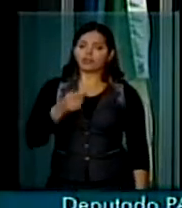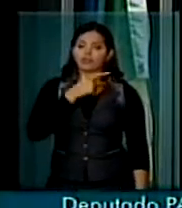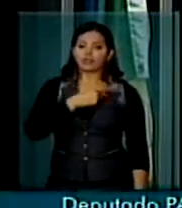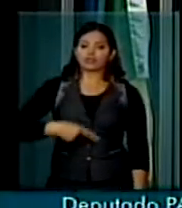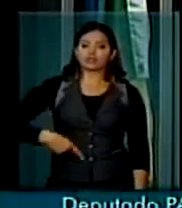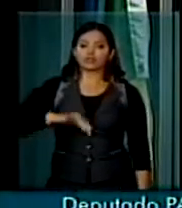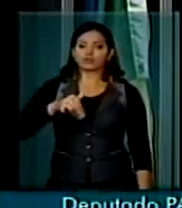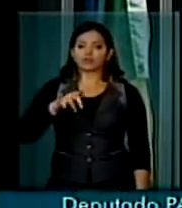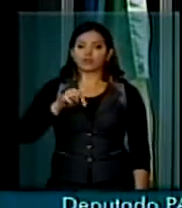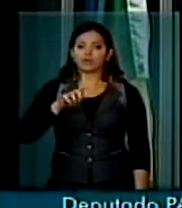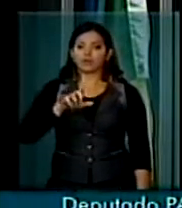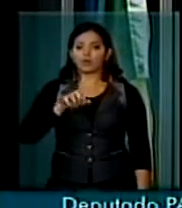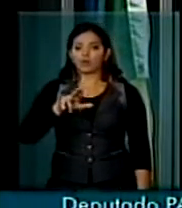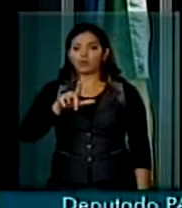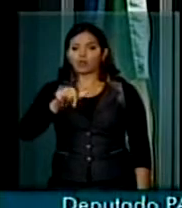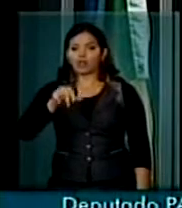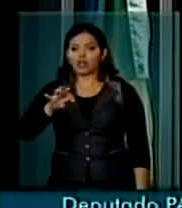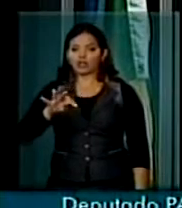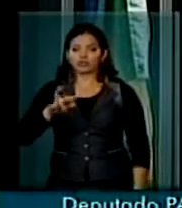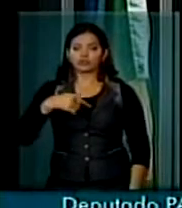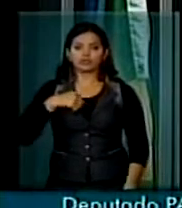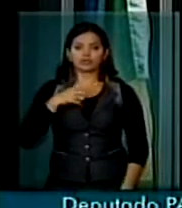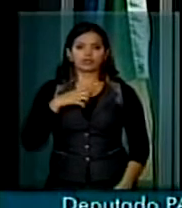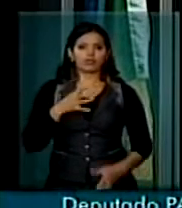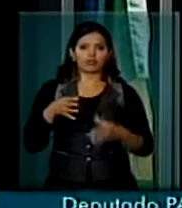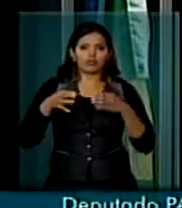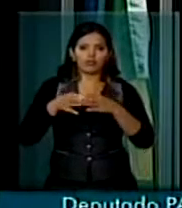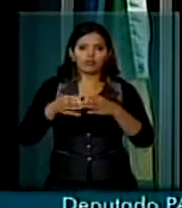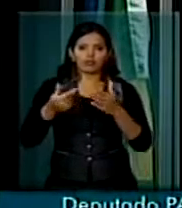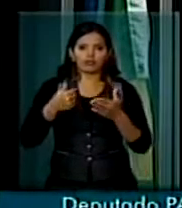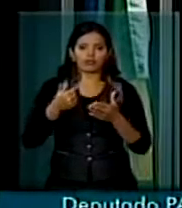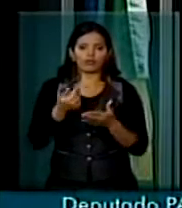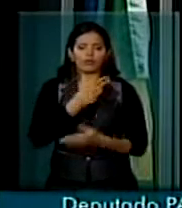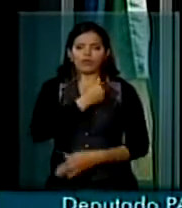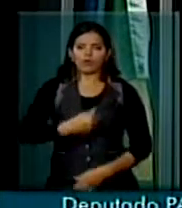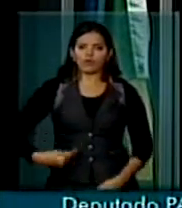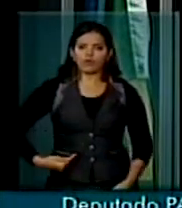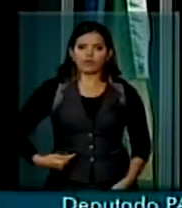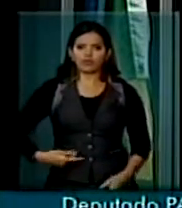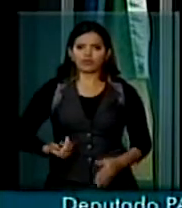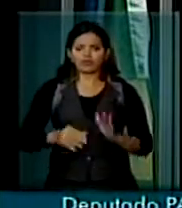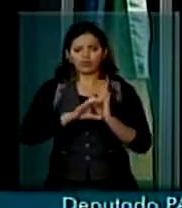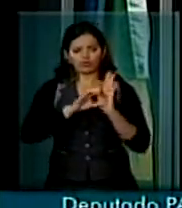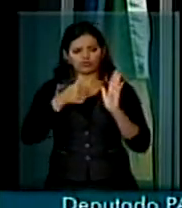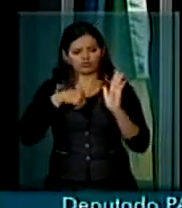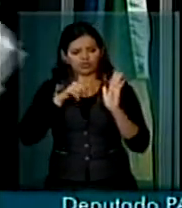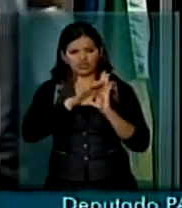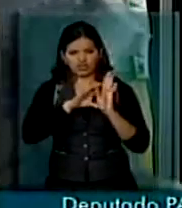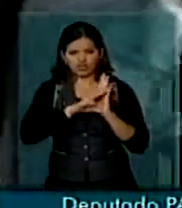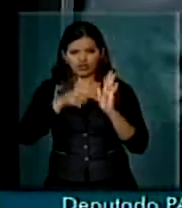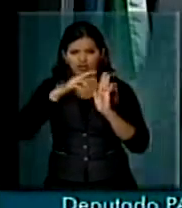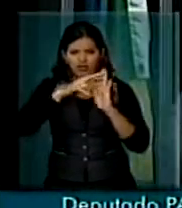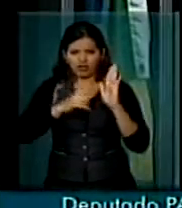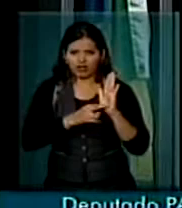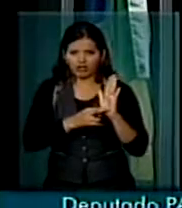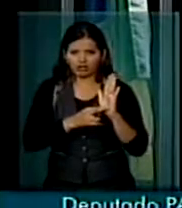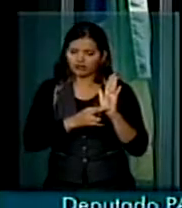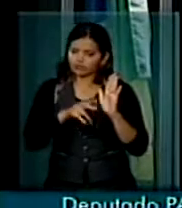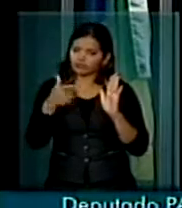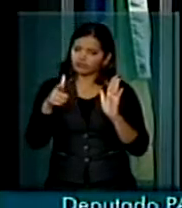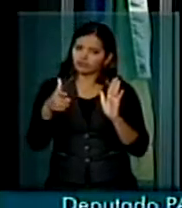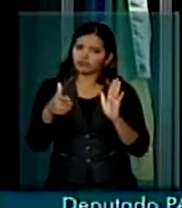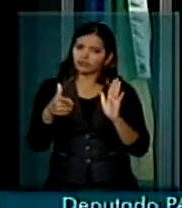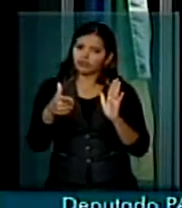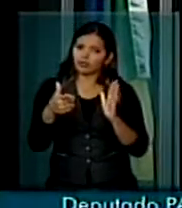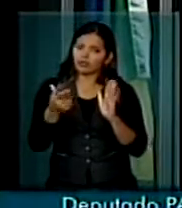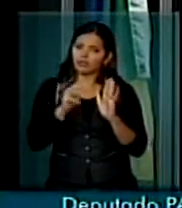Goulart estava à frente de um governo constitucional. No entanto, não é por ser constitucional que um governo